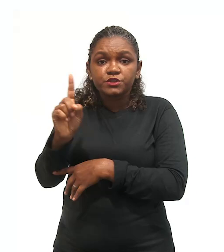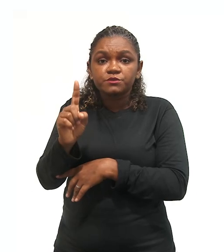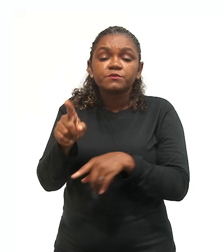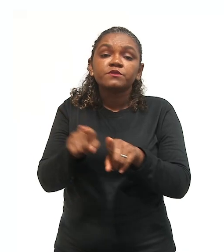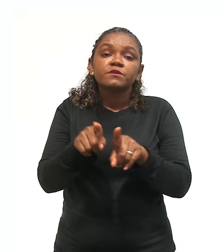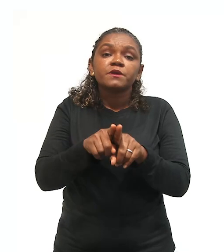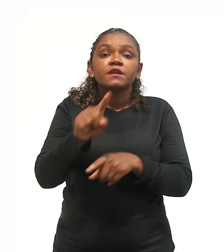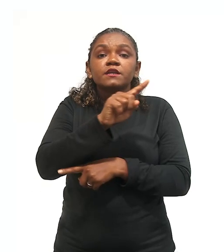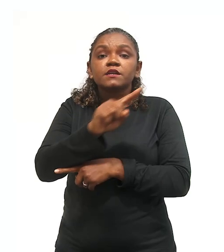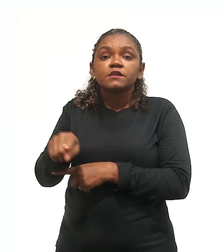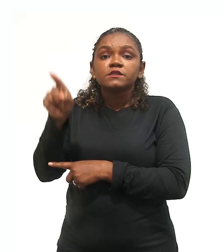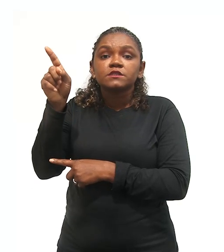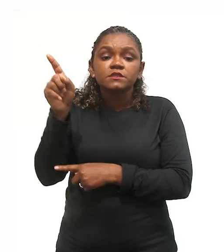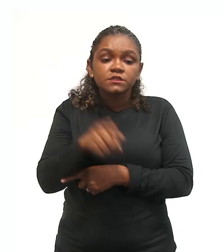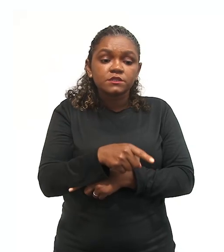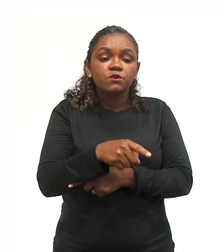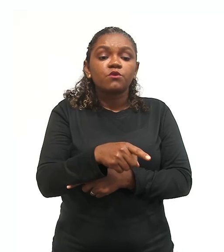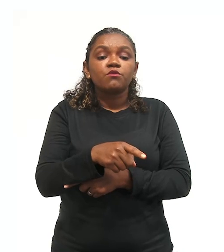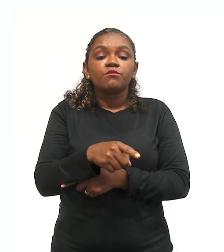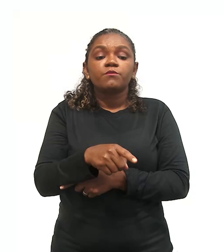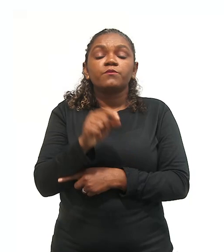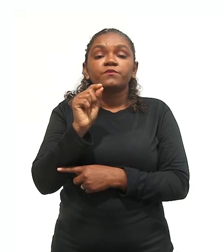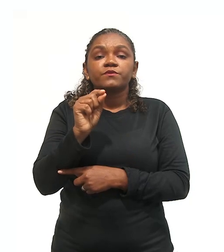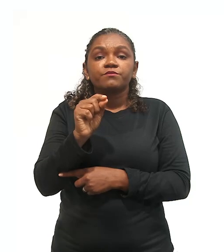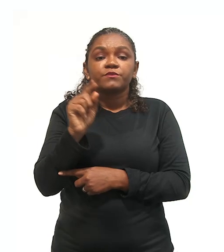o cancelamento